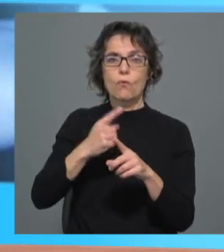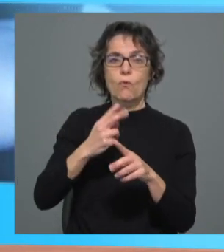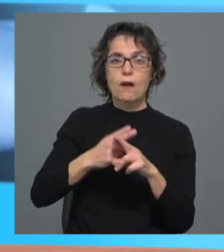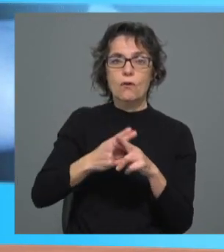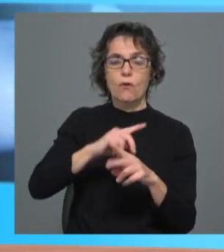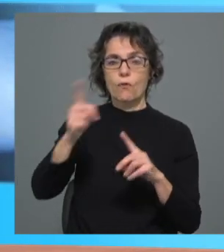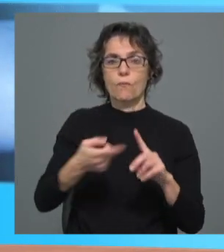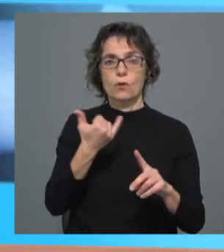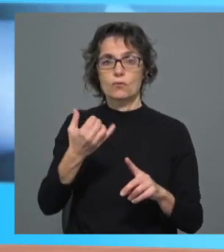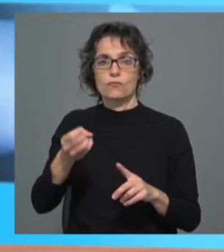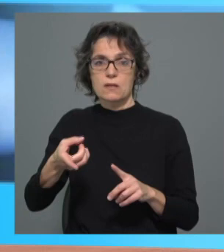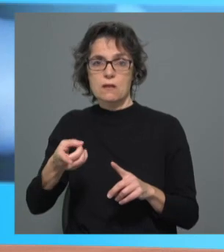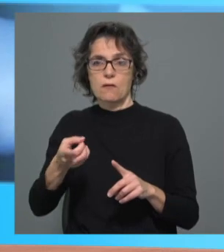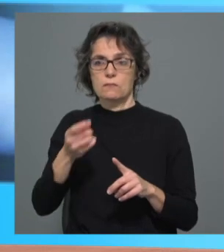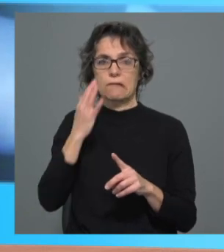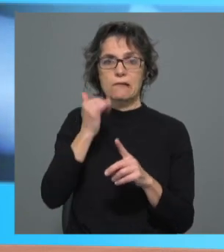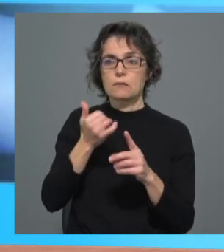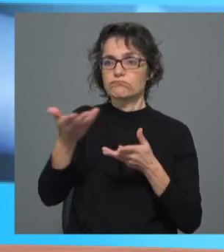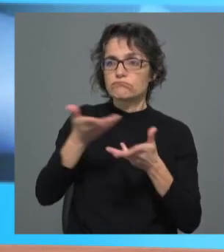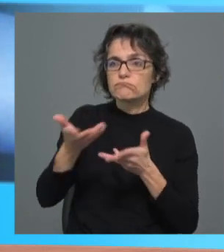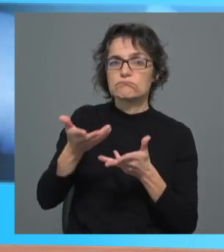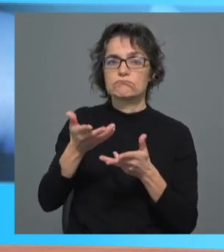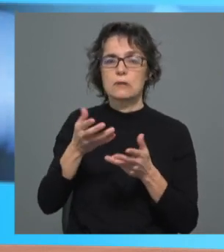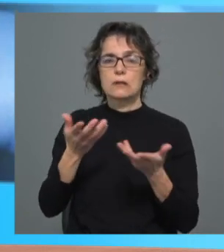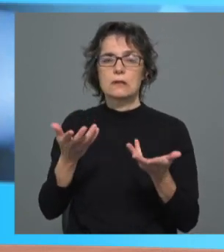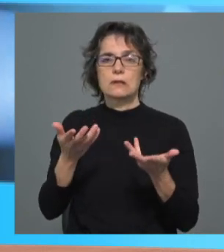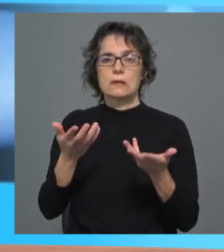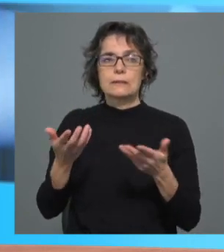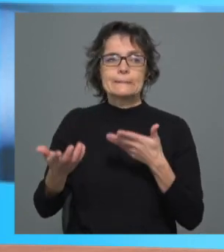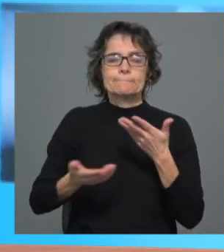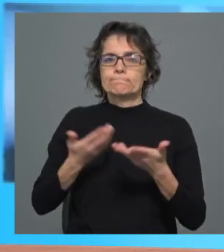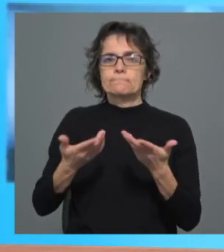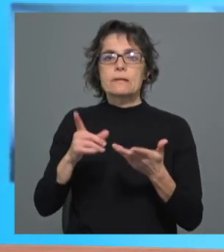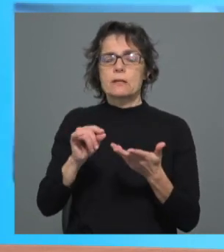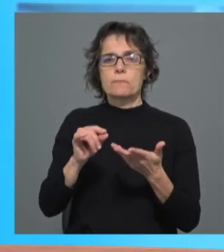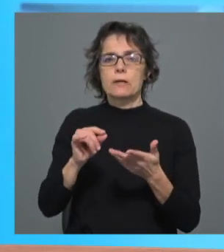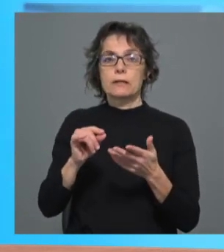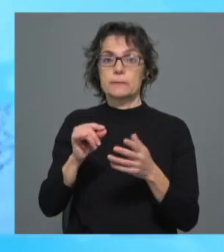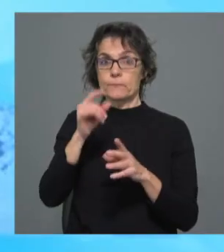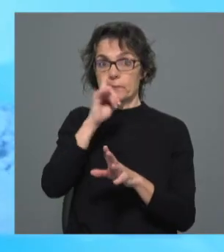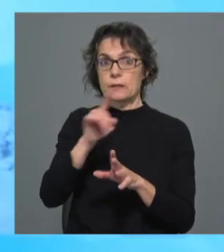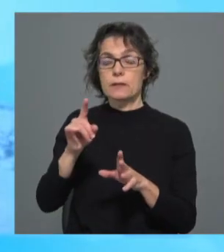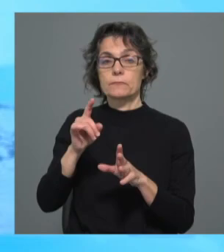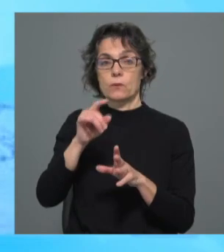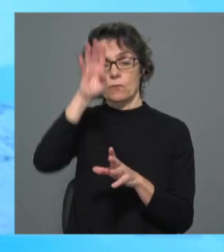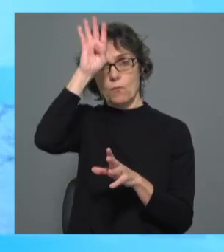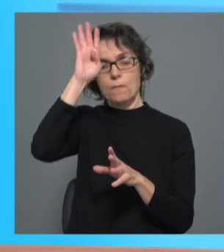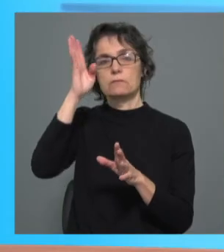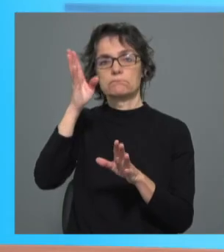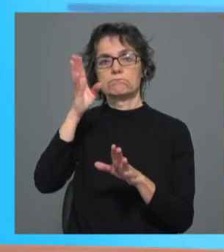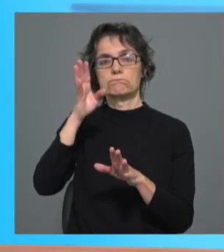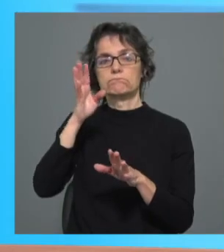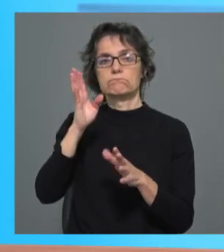refletir sobre a situação do Sul-Sudão, e até teve aquele gesto profético